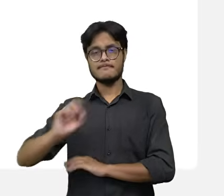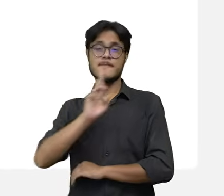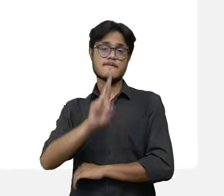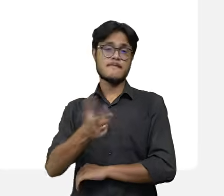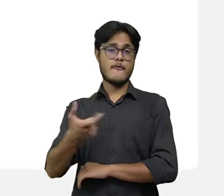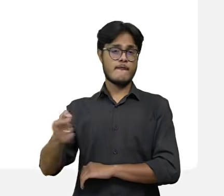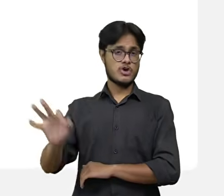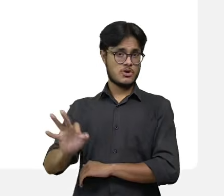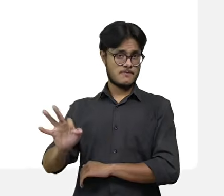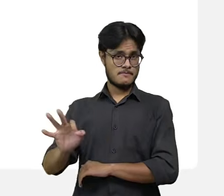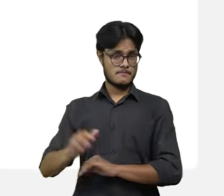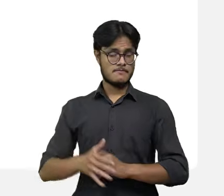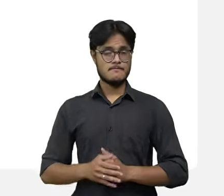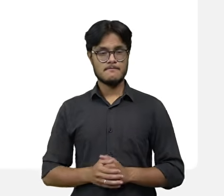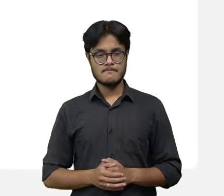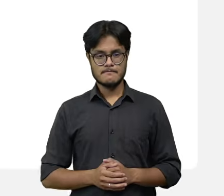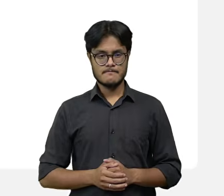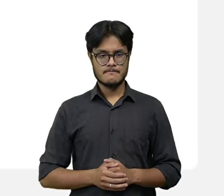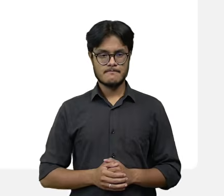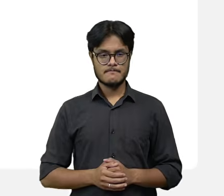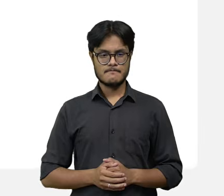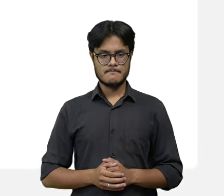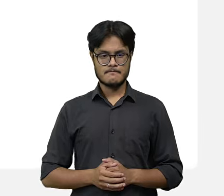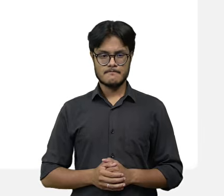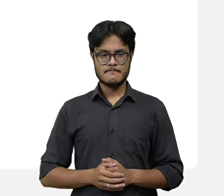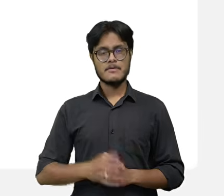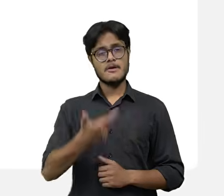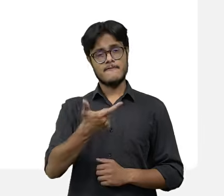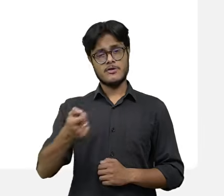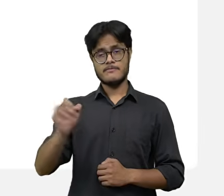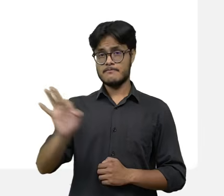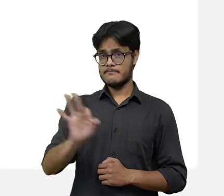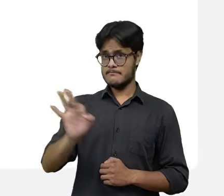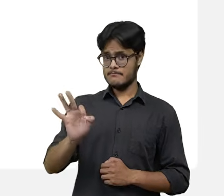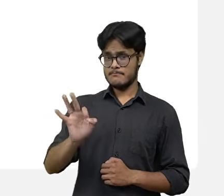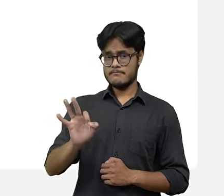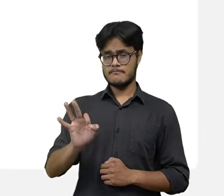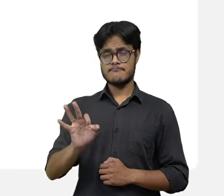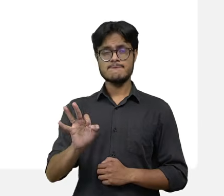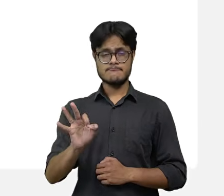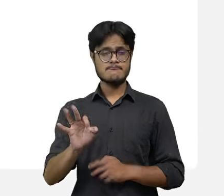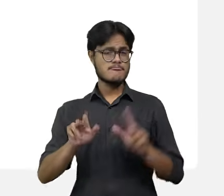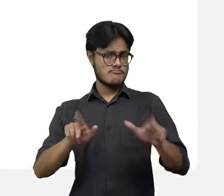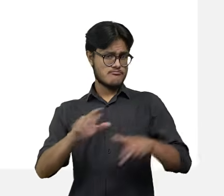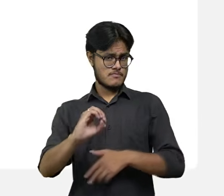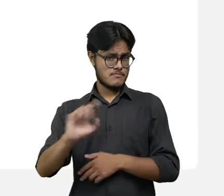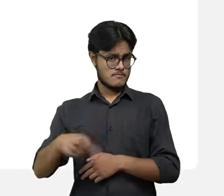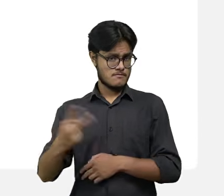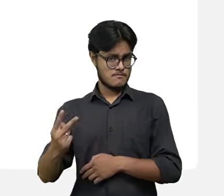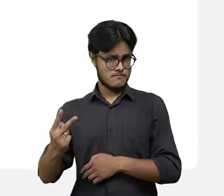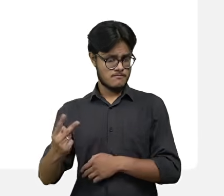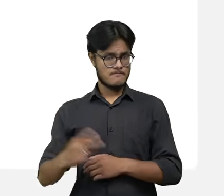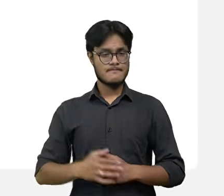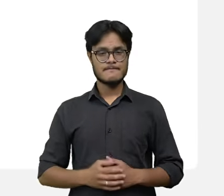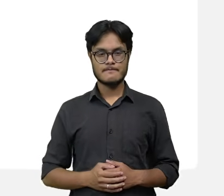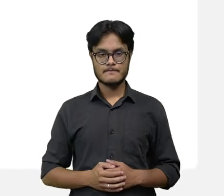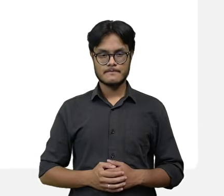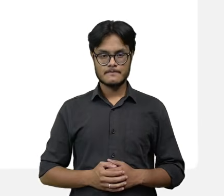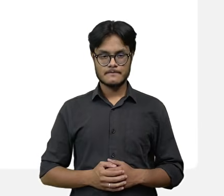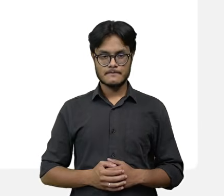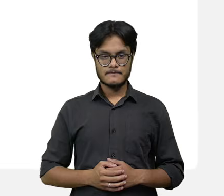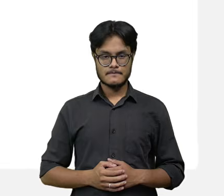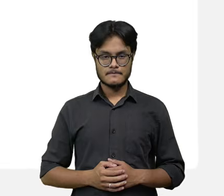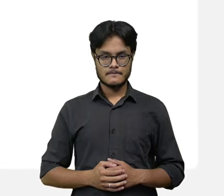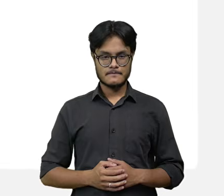temos 20%. Quanto é 20%? 20% é igual a 0,2. Né?